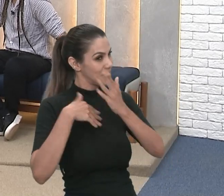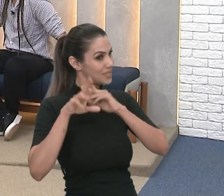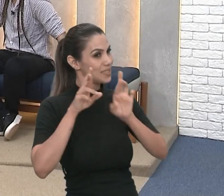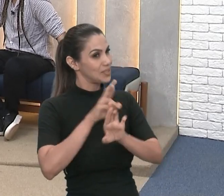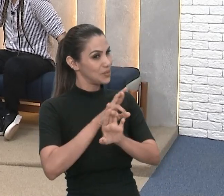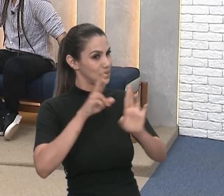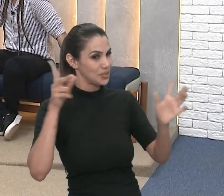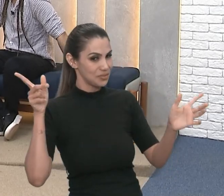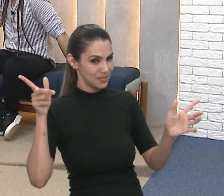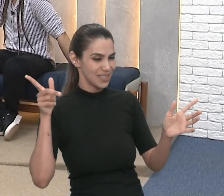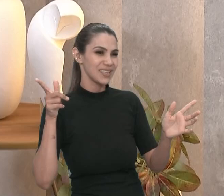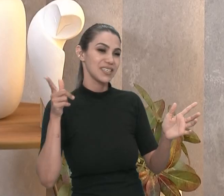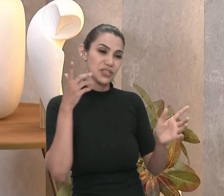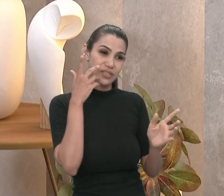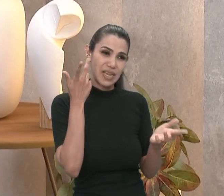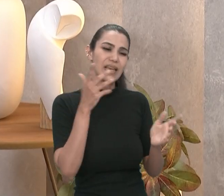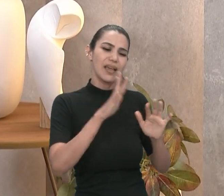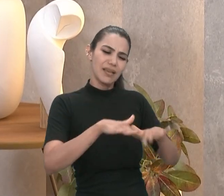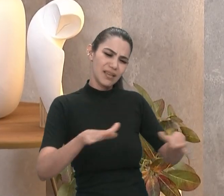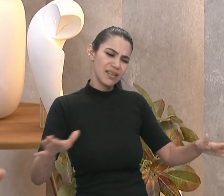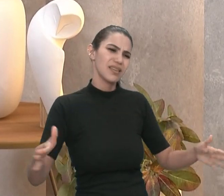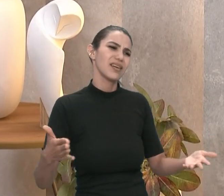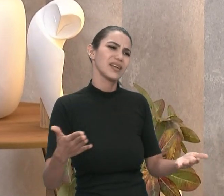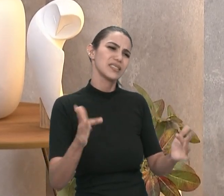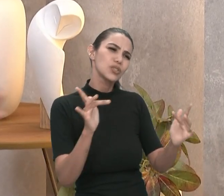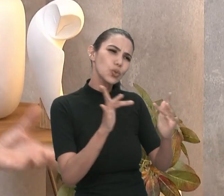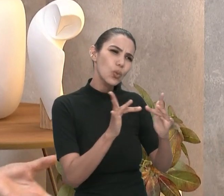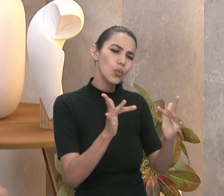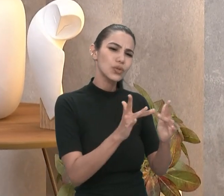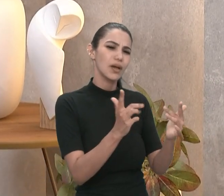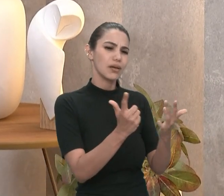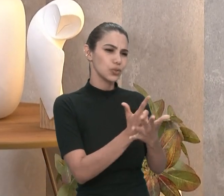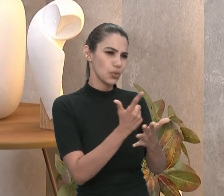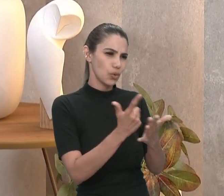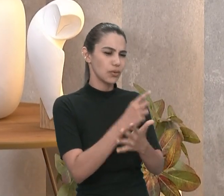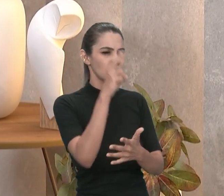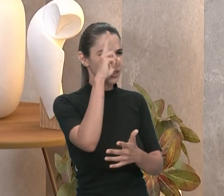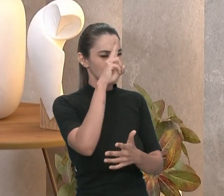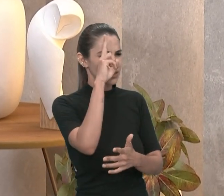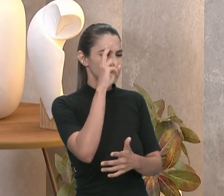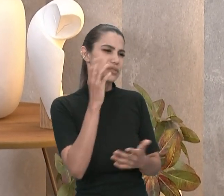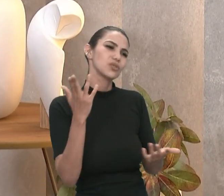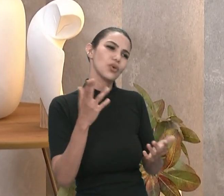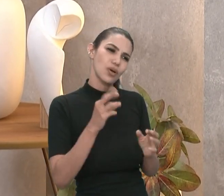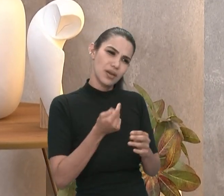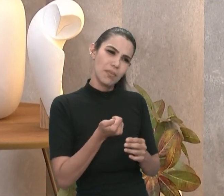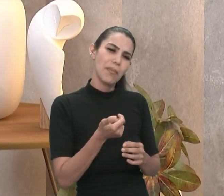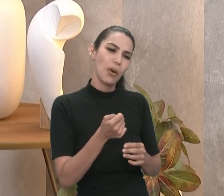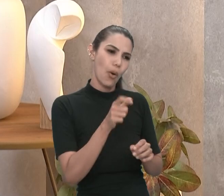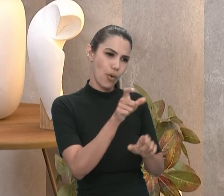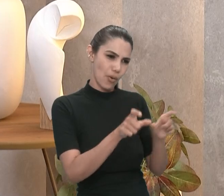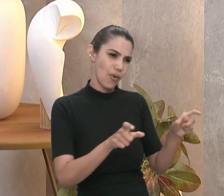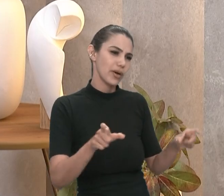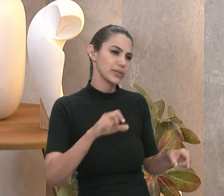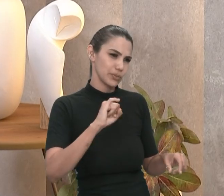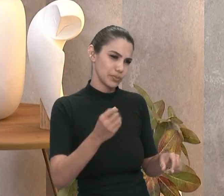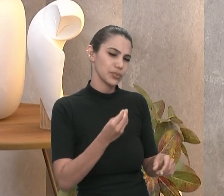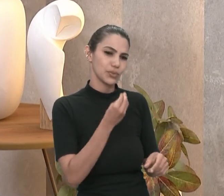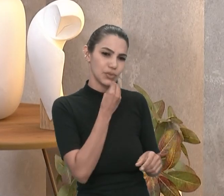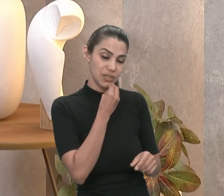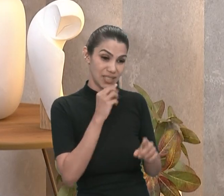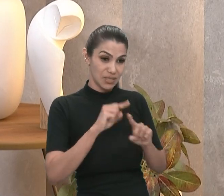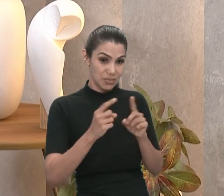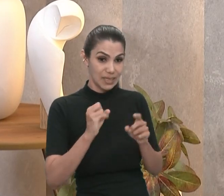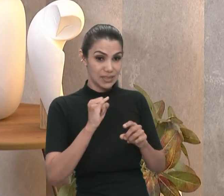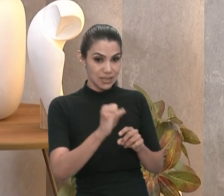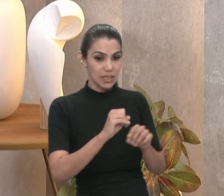era escasso, né? Principalmente eu, que sou de uma outra geração. Mas à medida que era possível